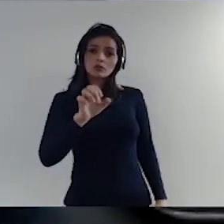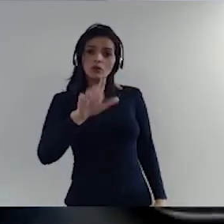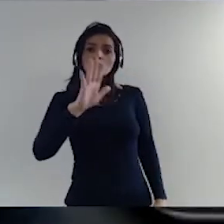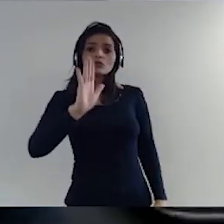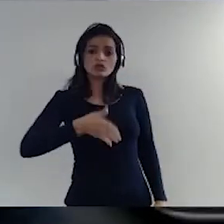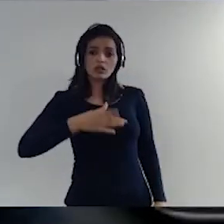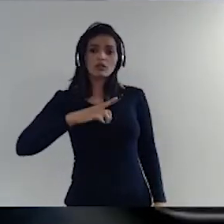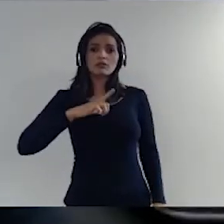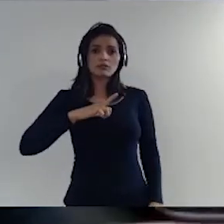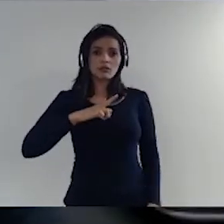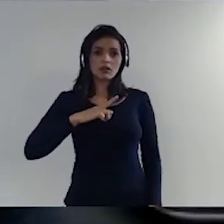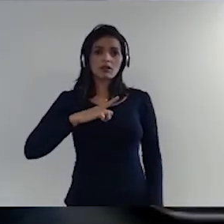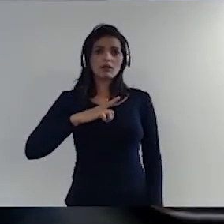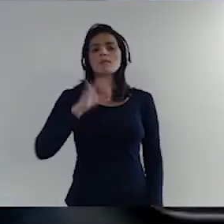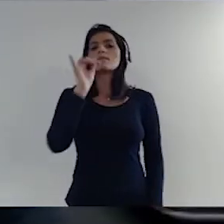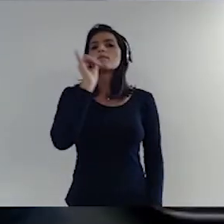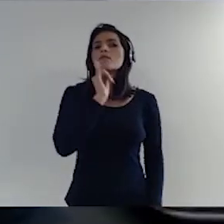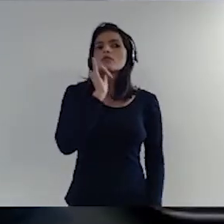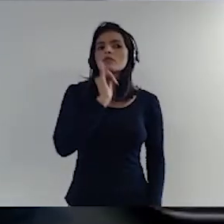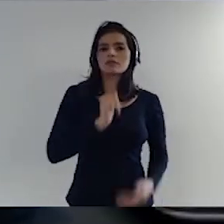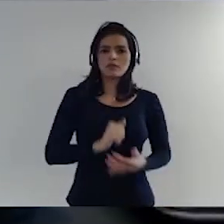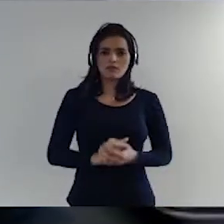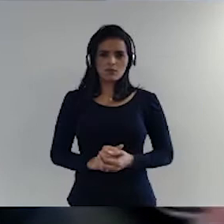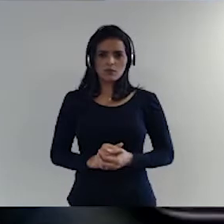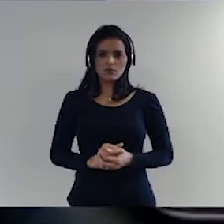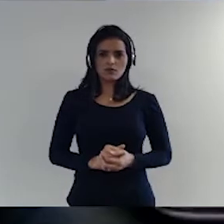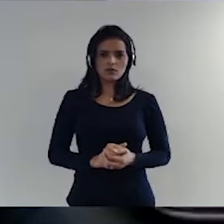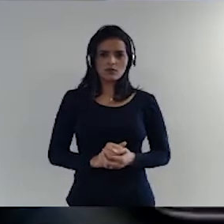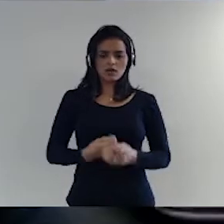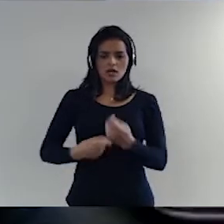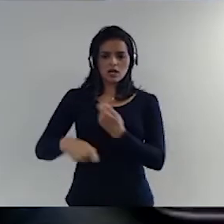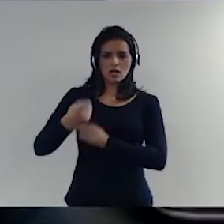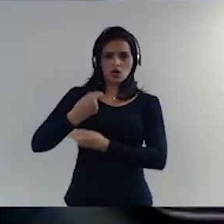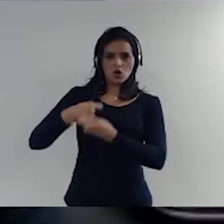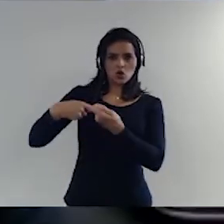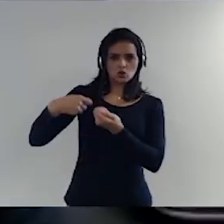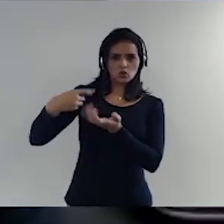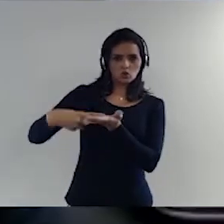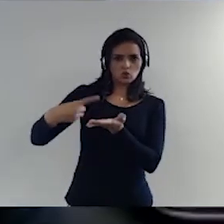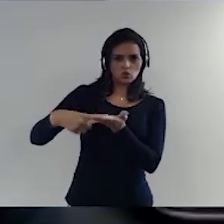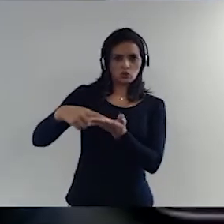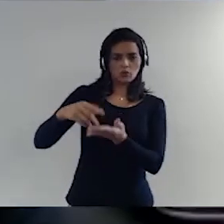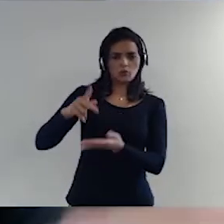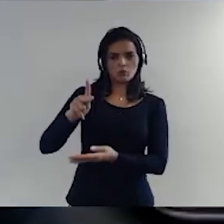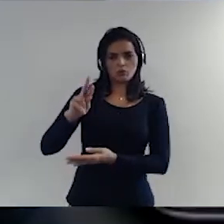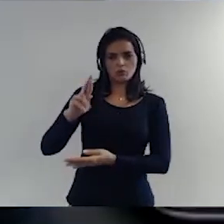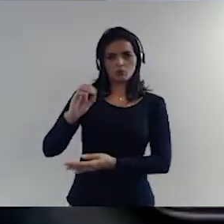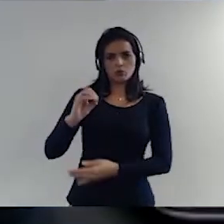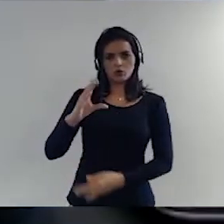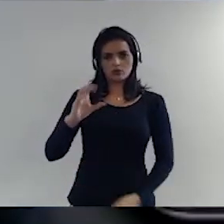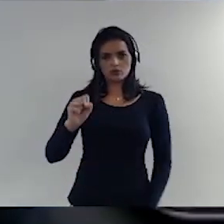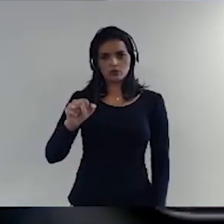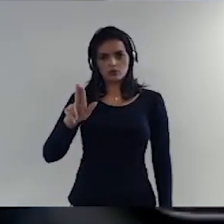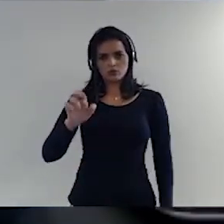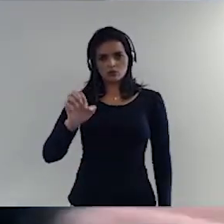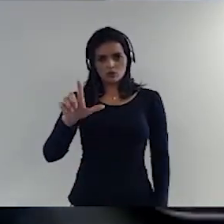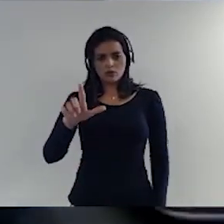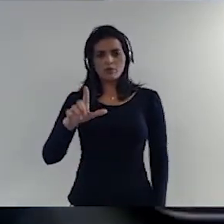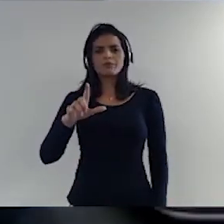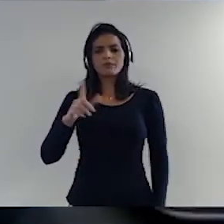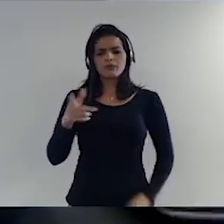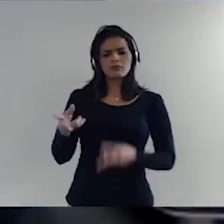caso envolvendo, por exemplo, o chamado negócio processual, onde observamos que há